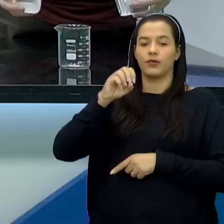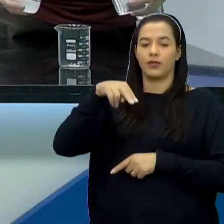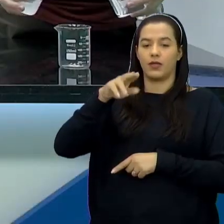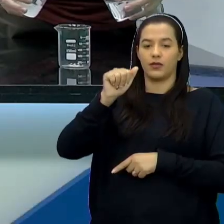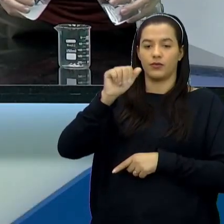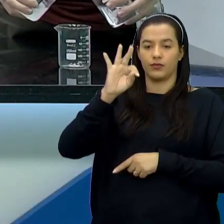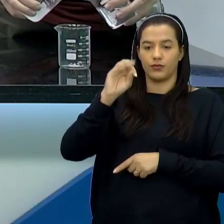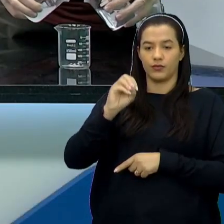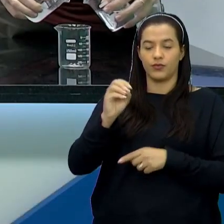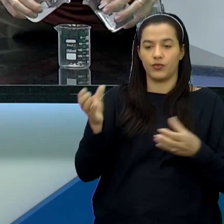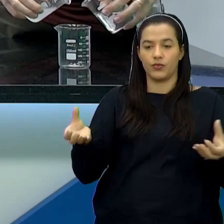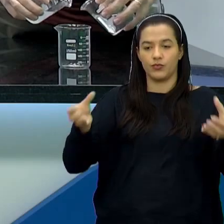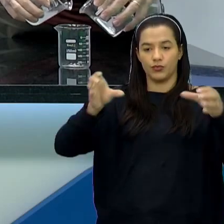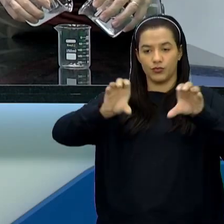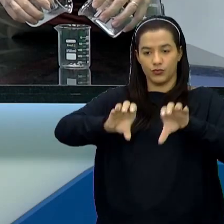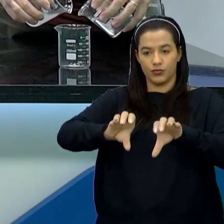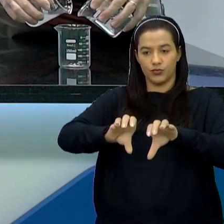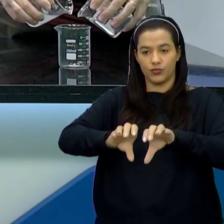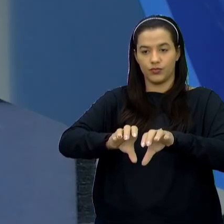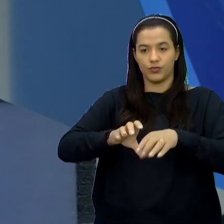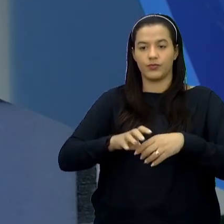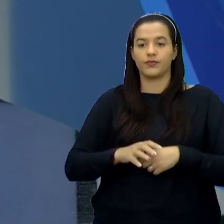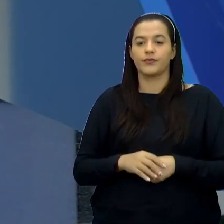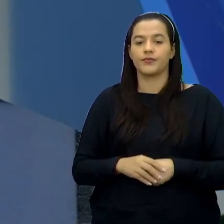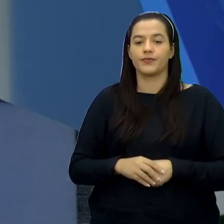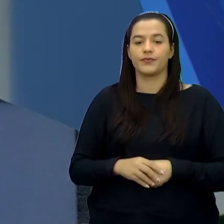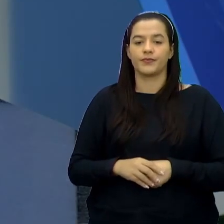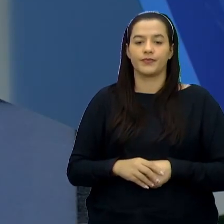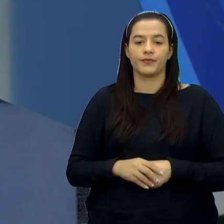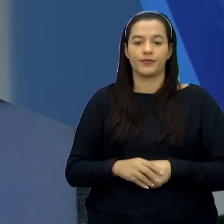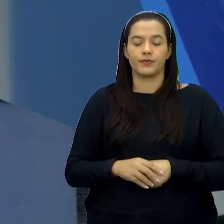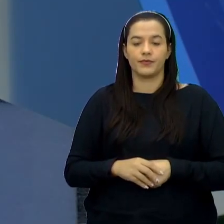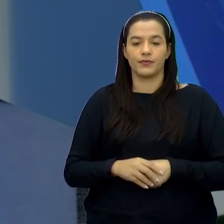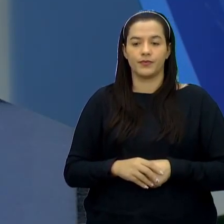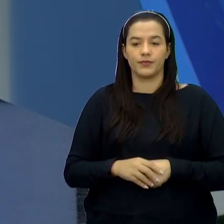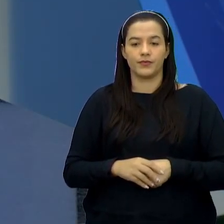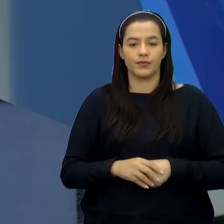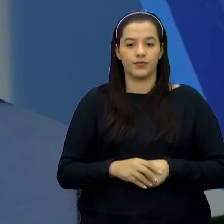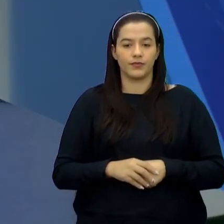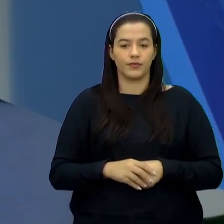Quando eu junto os dois, o que acontece?